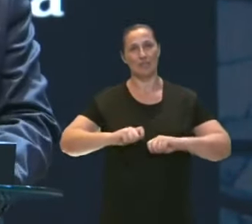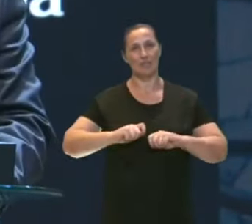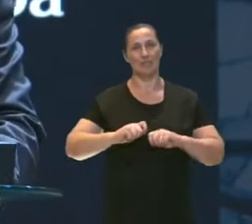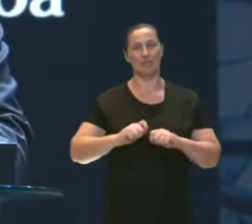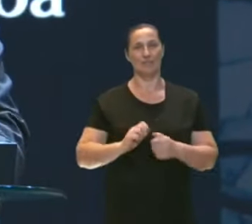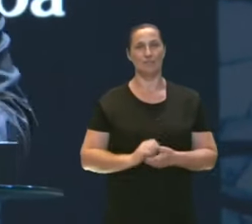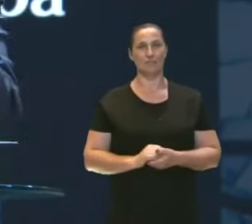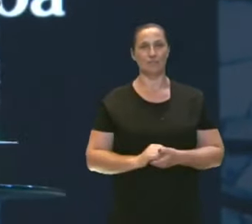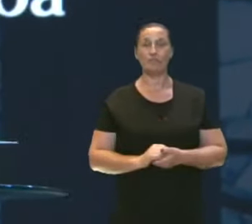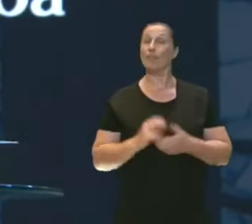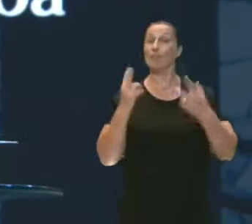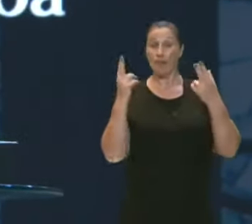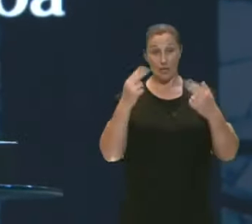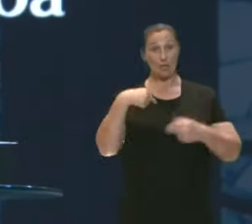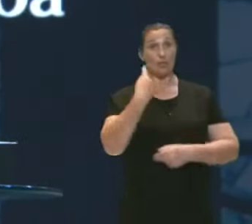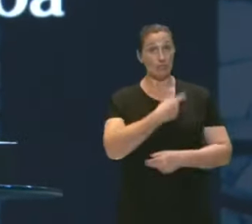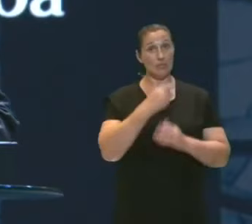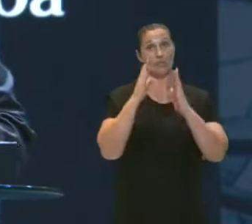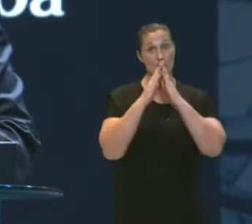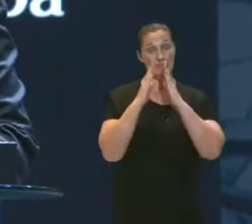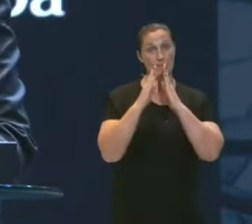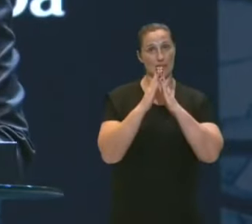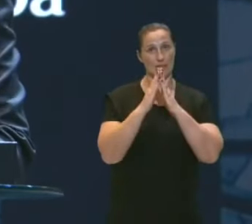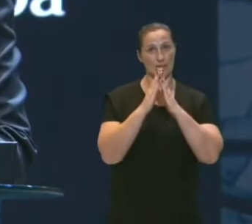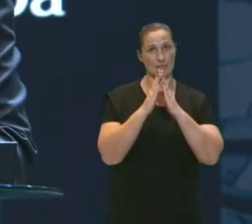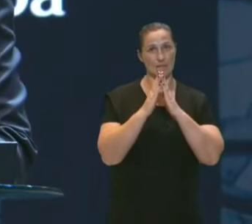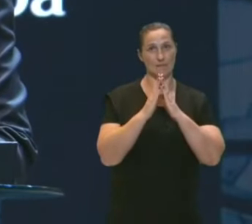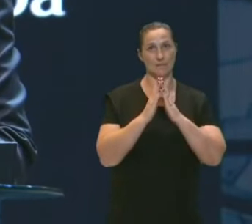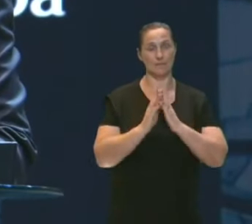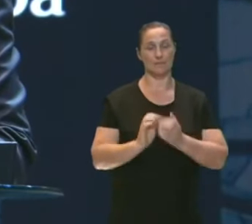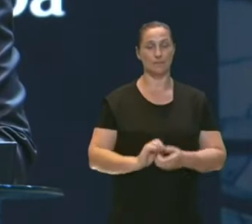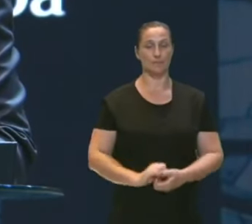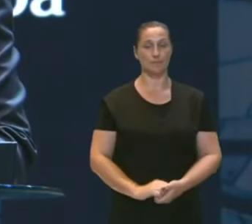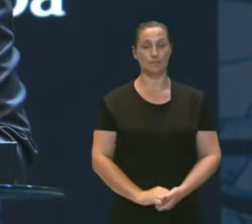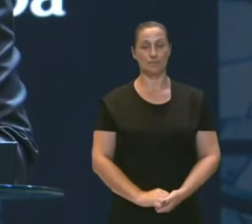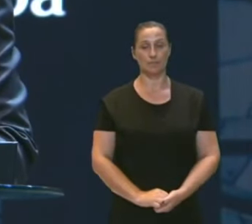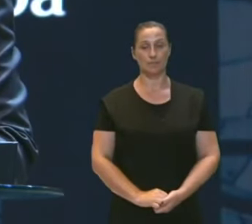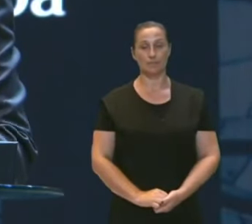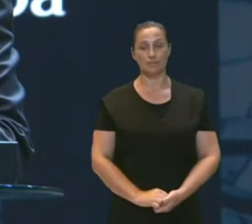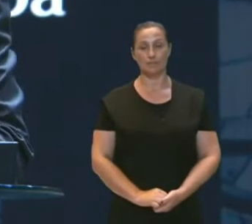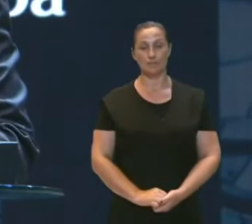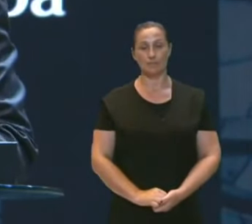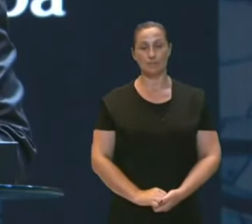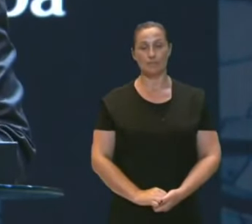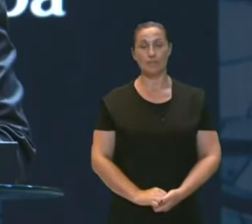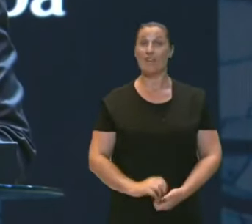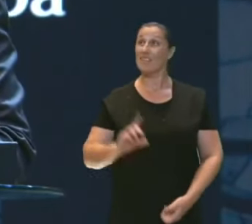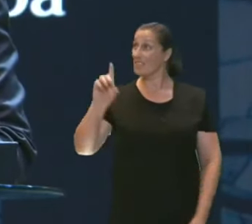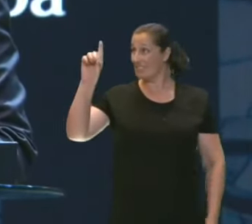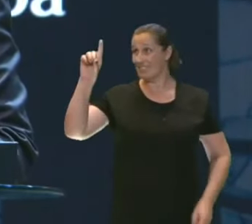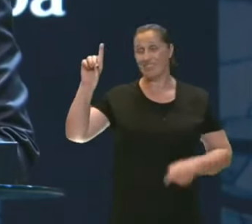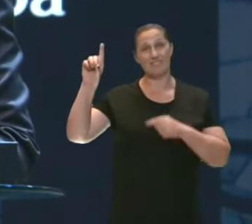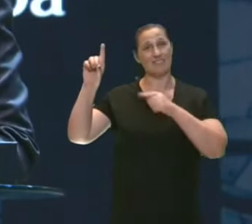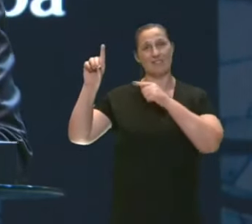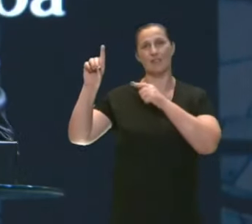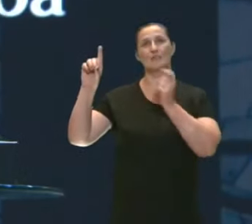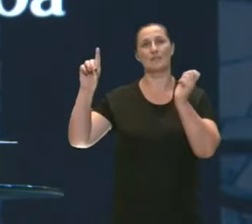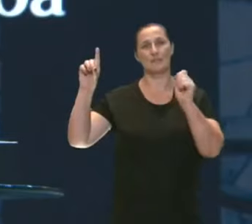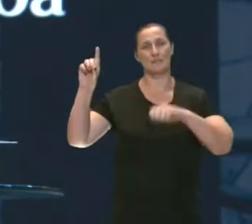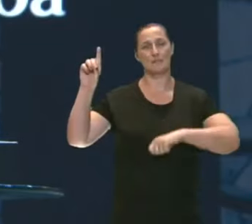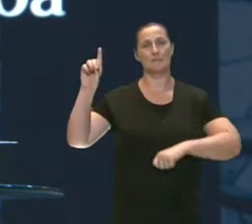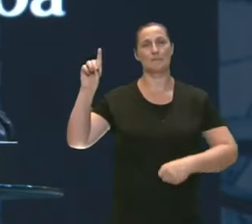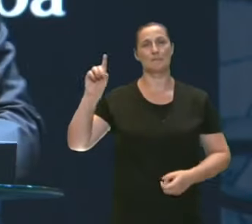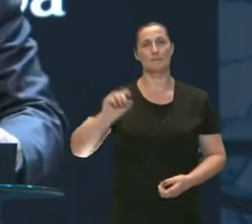nossa casa. Deus fez isso, não foram vocês, foi Deus. E